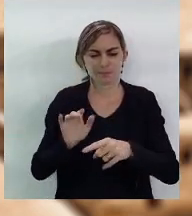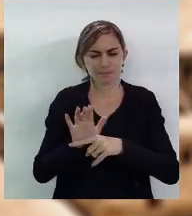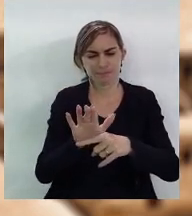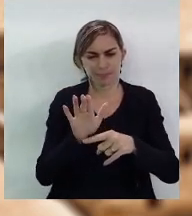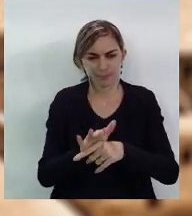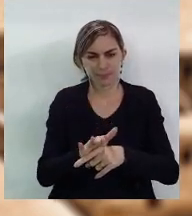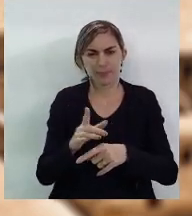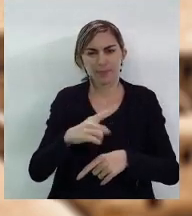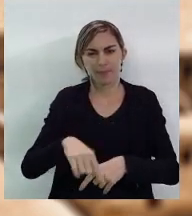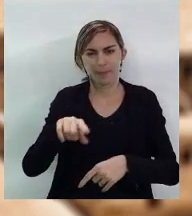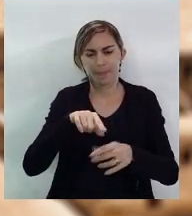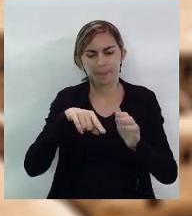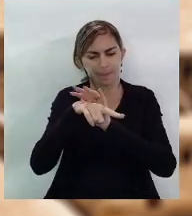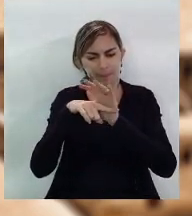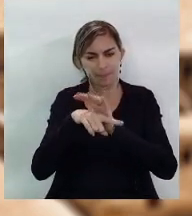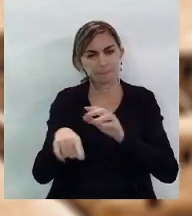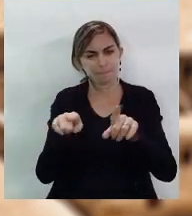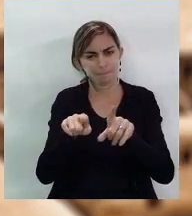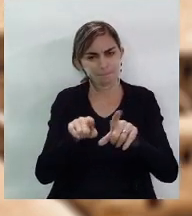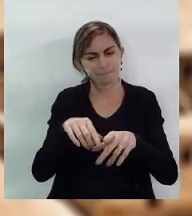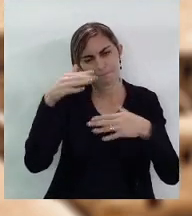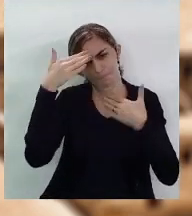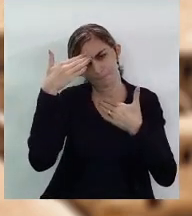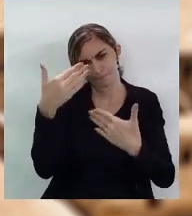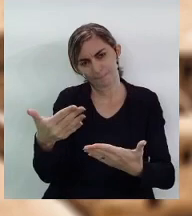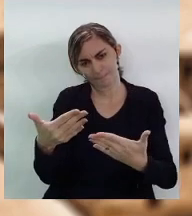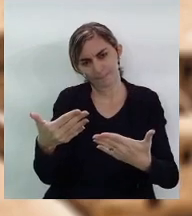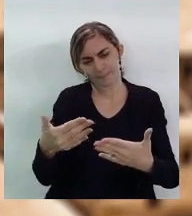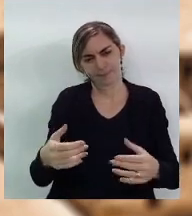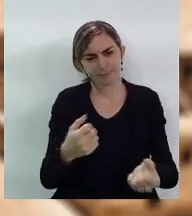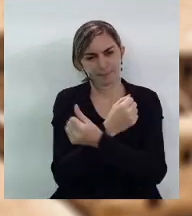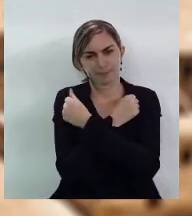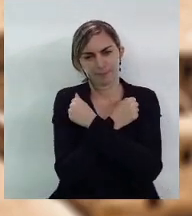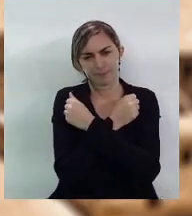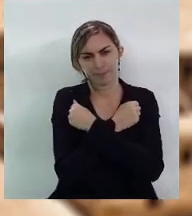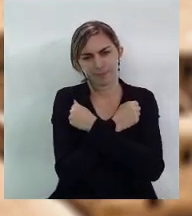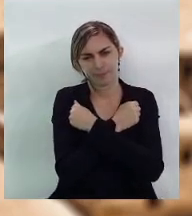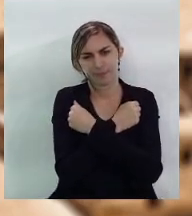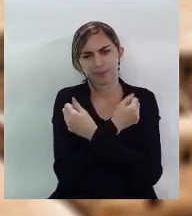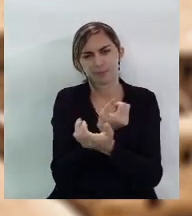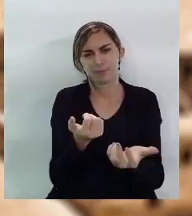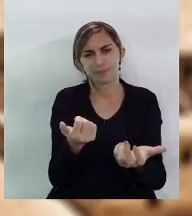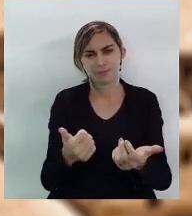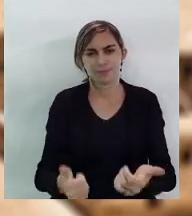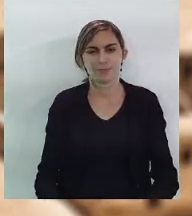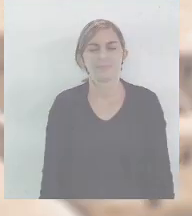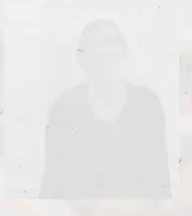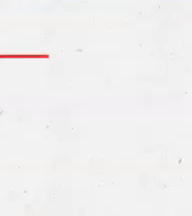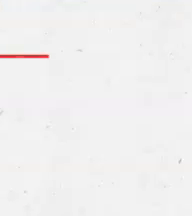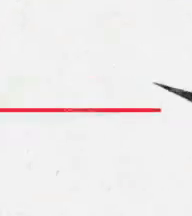colaborou em nossa pesquisa também. Muito obrigado. Então, forte abraço, professor Robson.